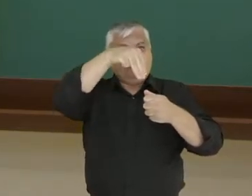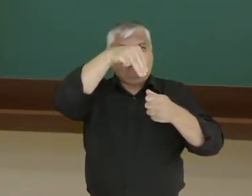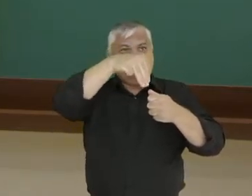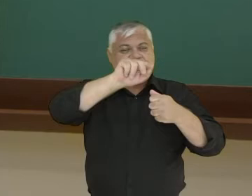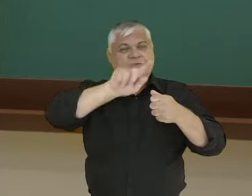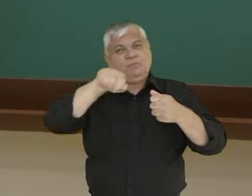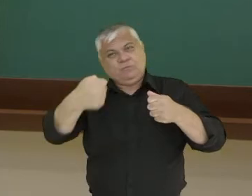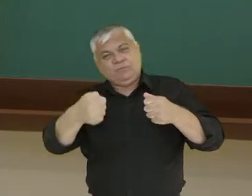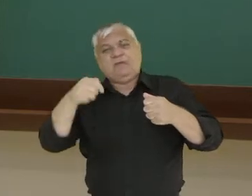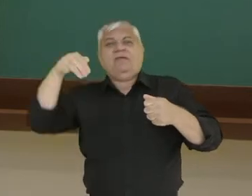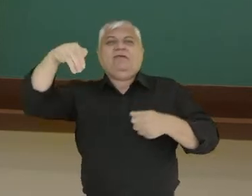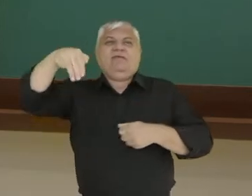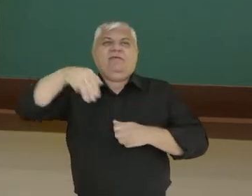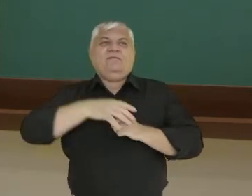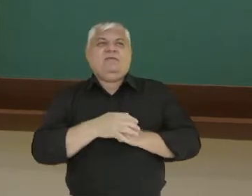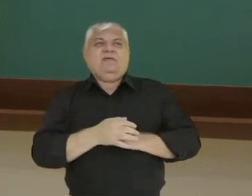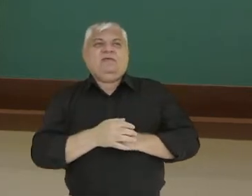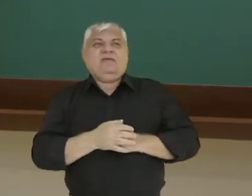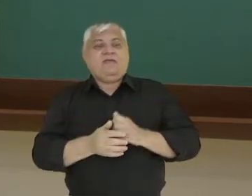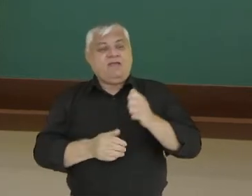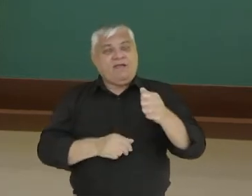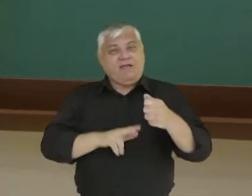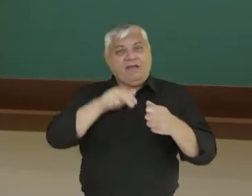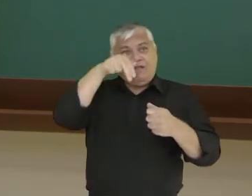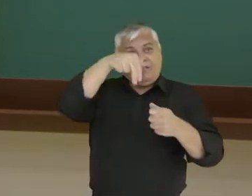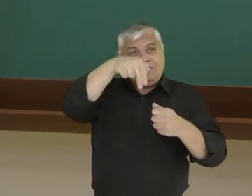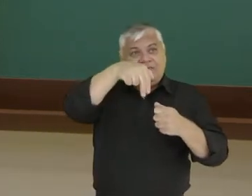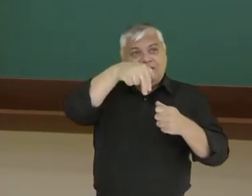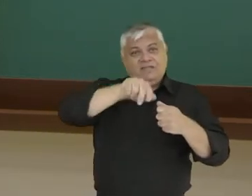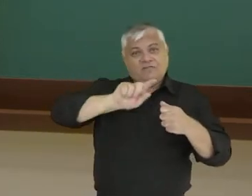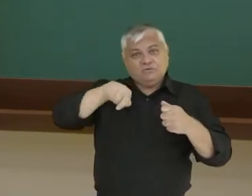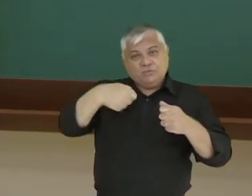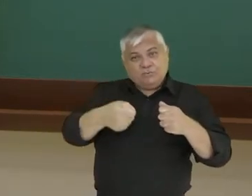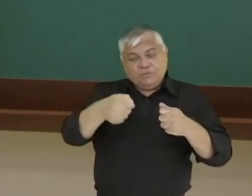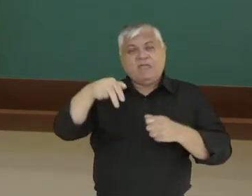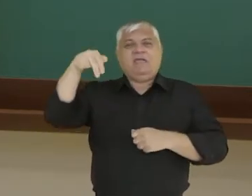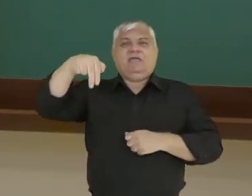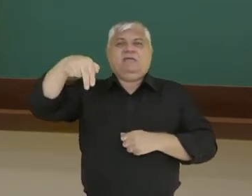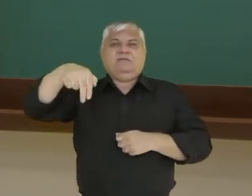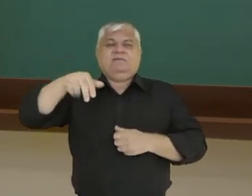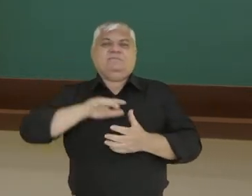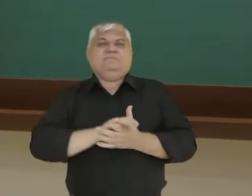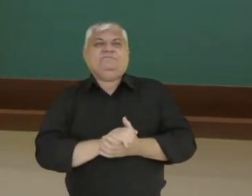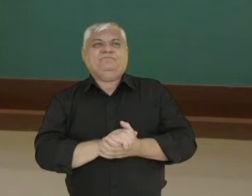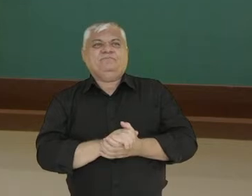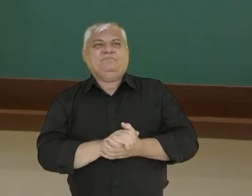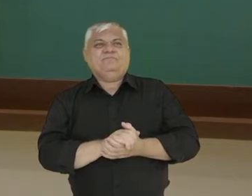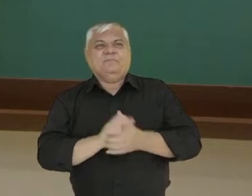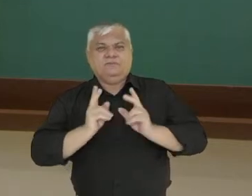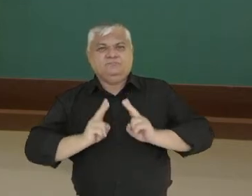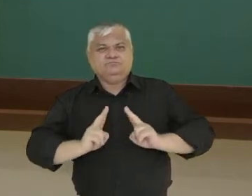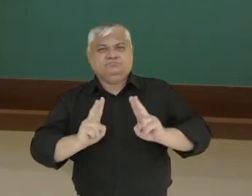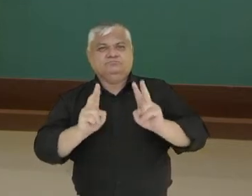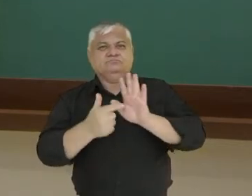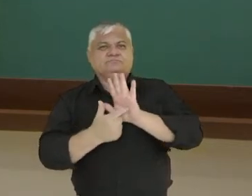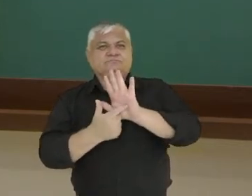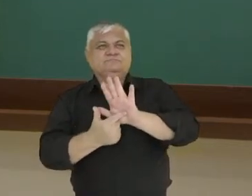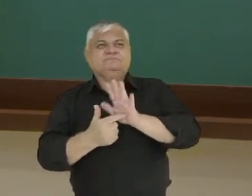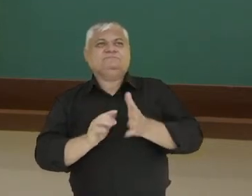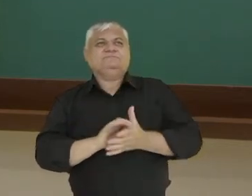de m. Logaritmo de n na base A, vou chamar de n. E vamos para a